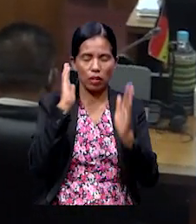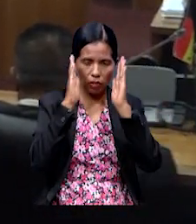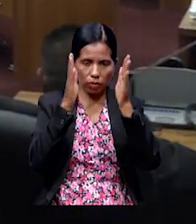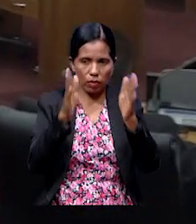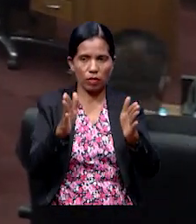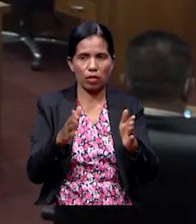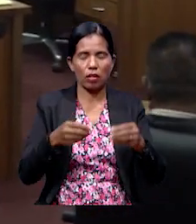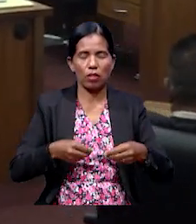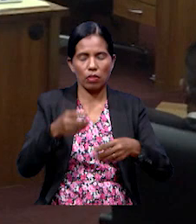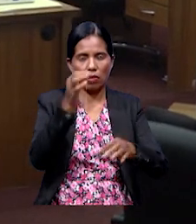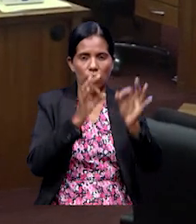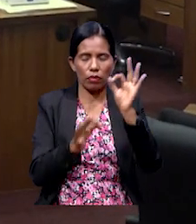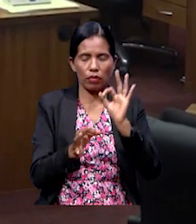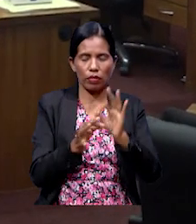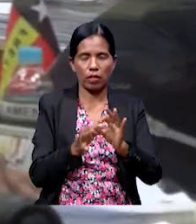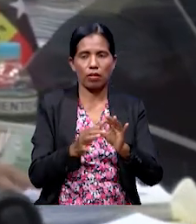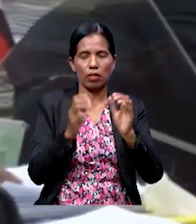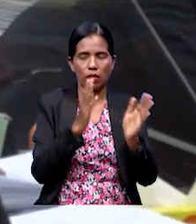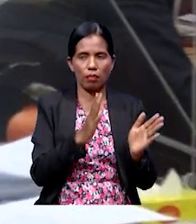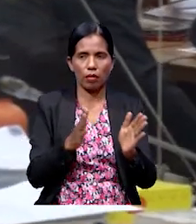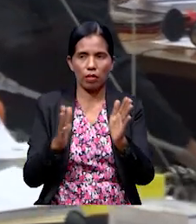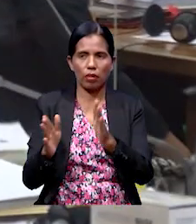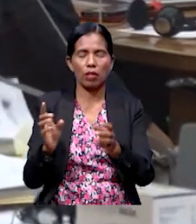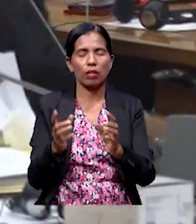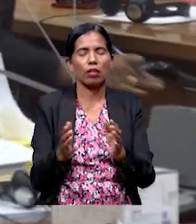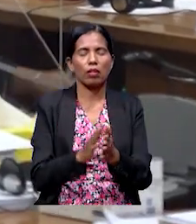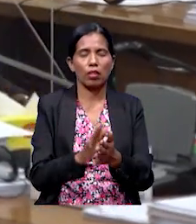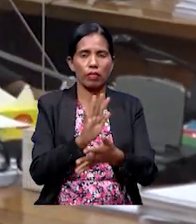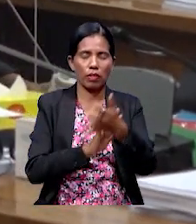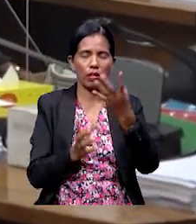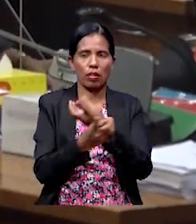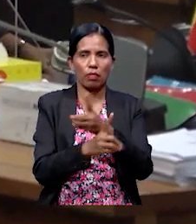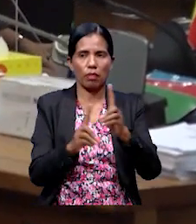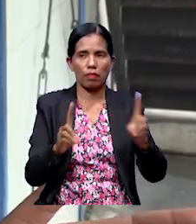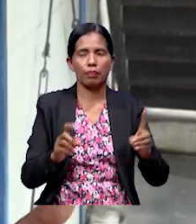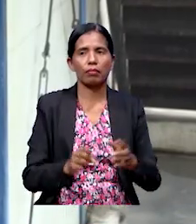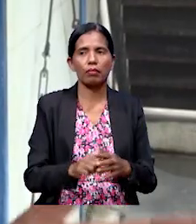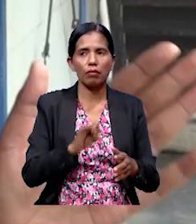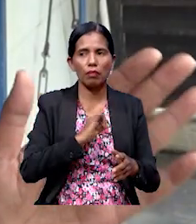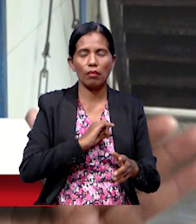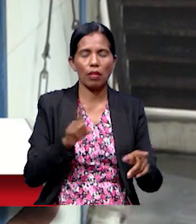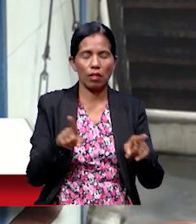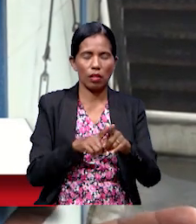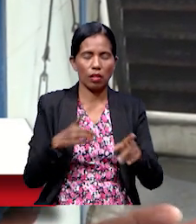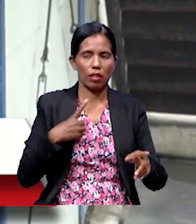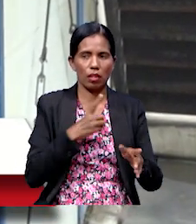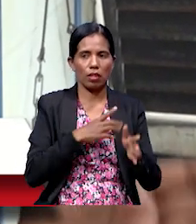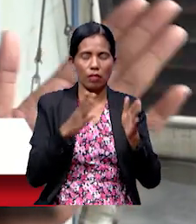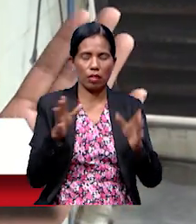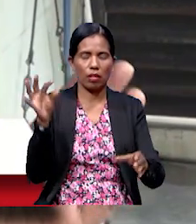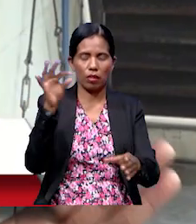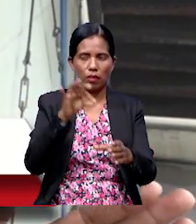garante imparcialidade e a processo festa democracia, né? E ao no dar deputada ida, no darmos votante